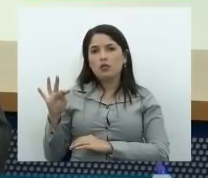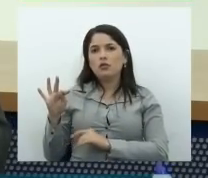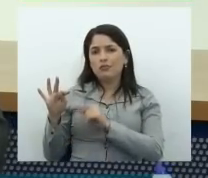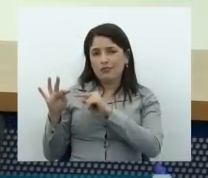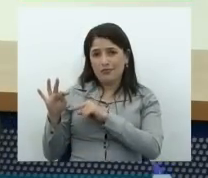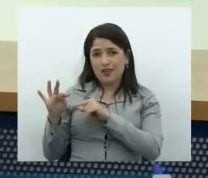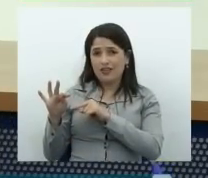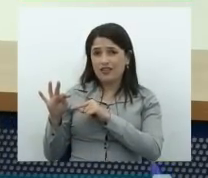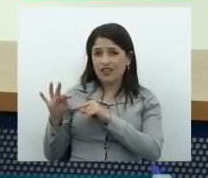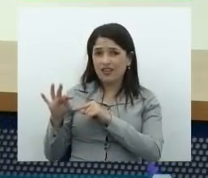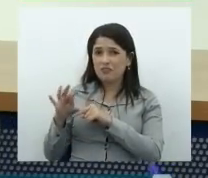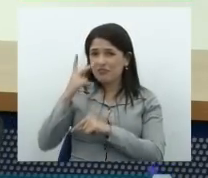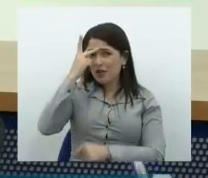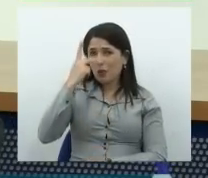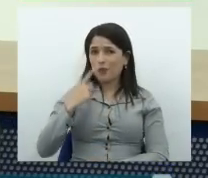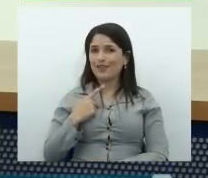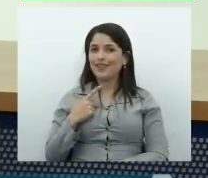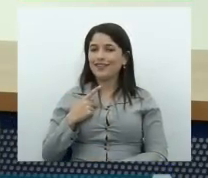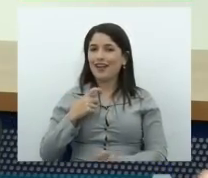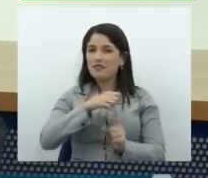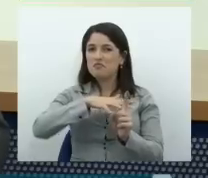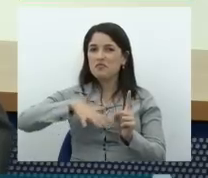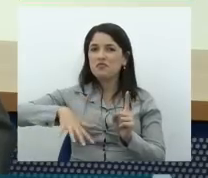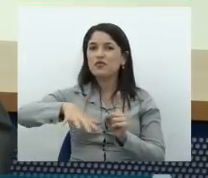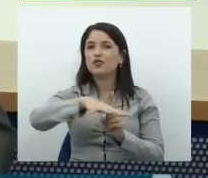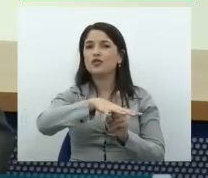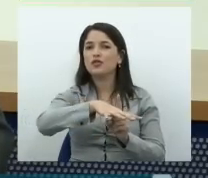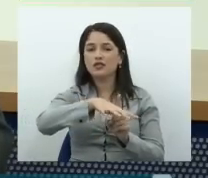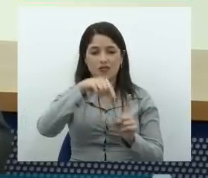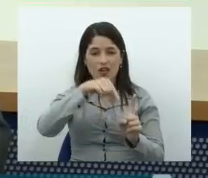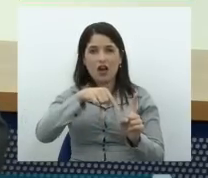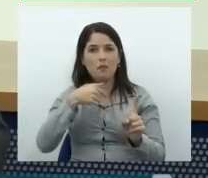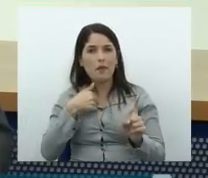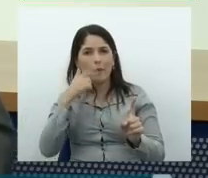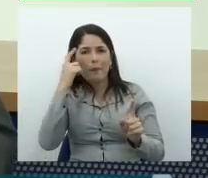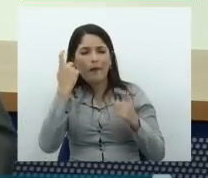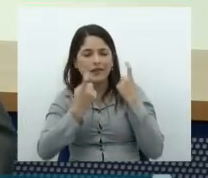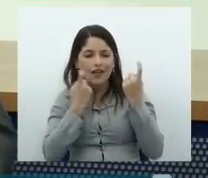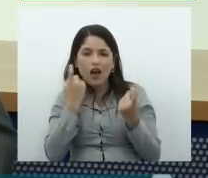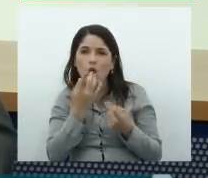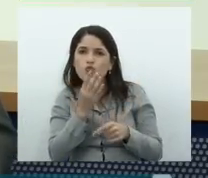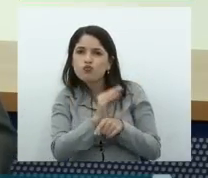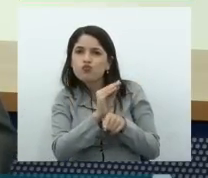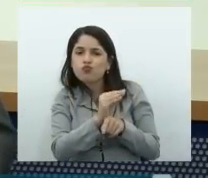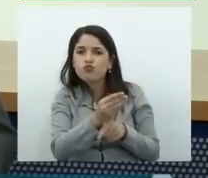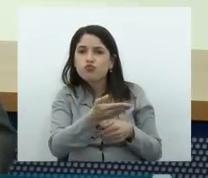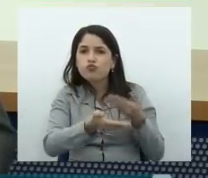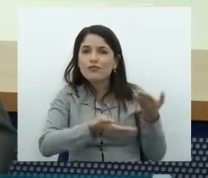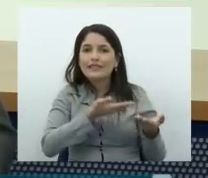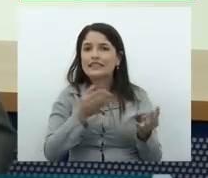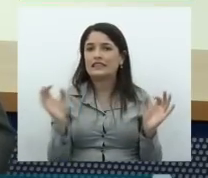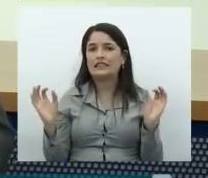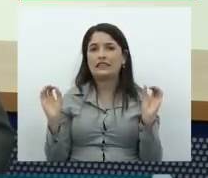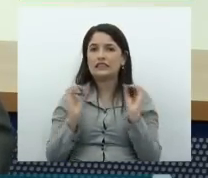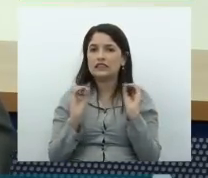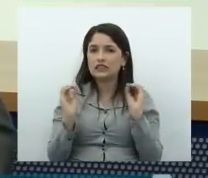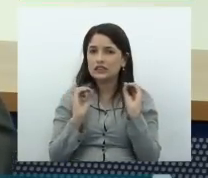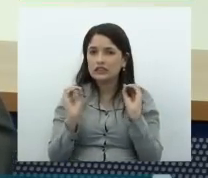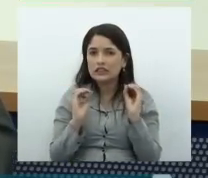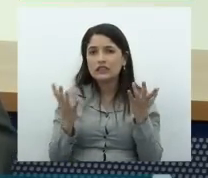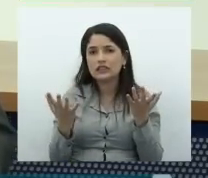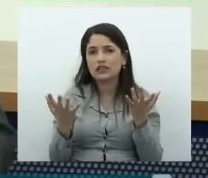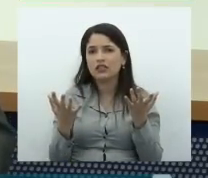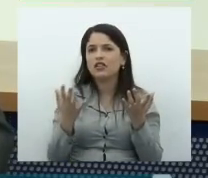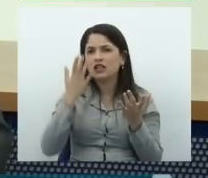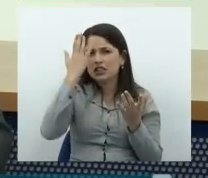administra para si próprio, não para o povo da cidade, não para o povo do país. Isso está demonstrando no próximo cenário